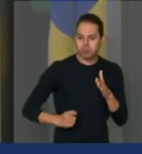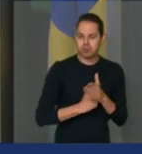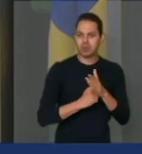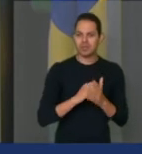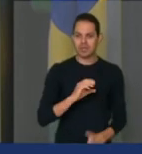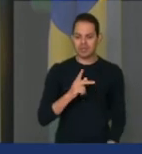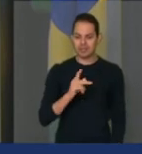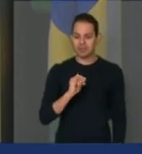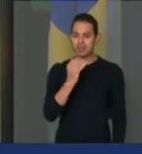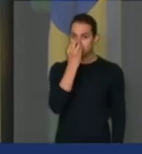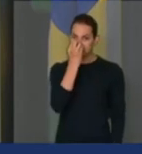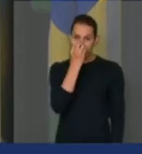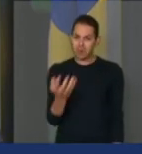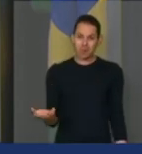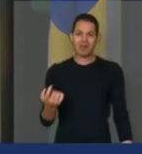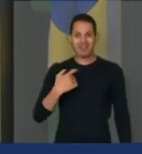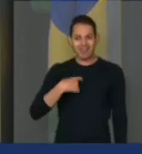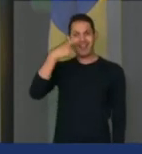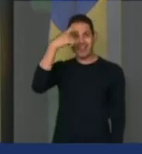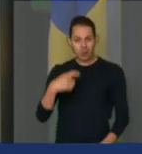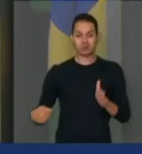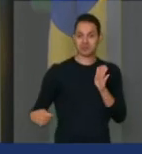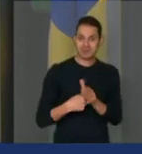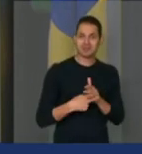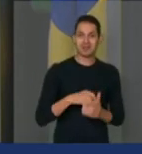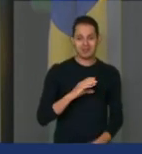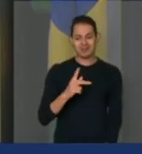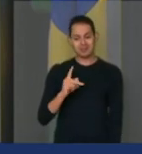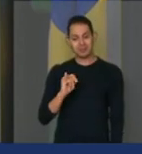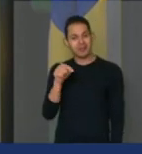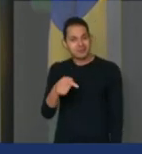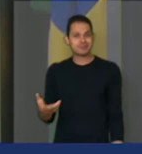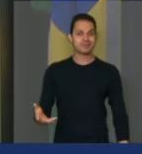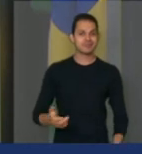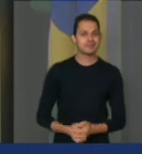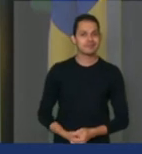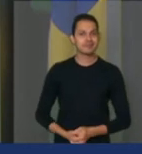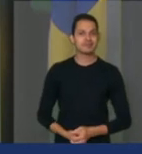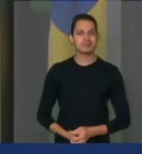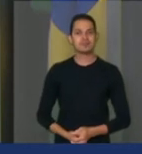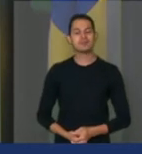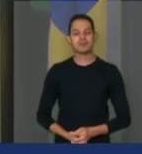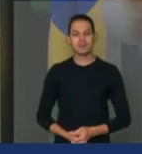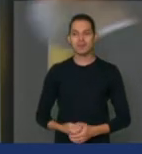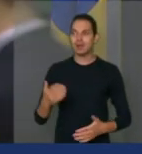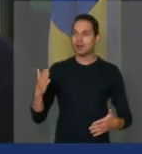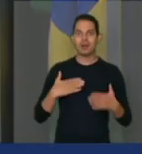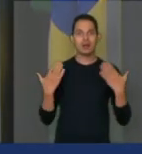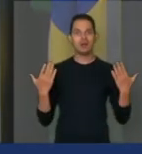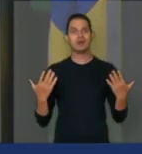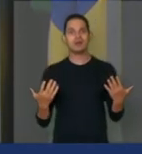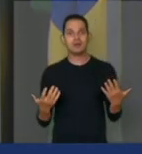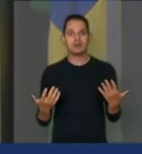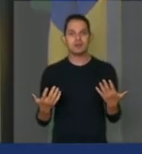CPI do circo Inclusive eu estou indiciado nessa CPI e fomos surpreendidos